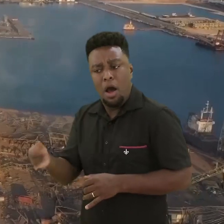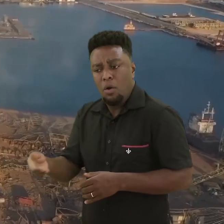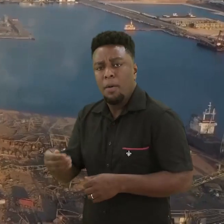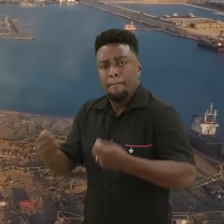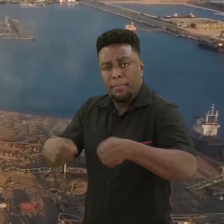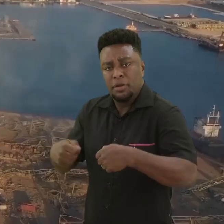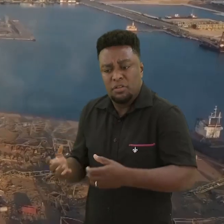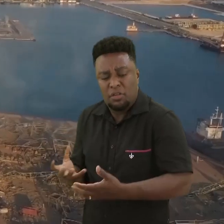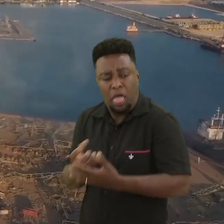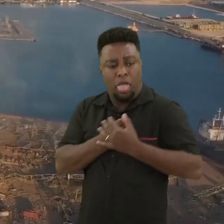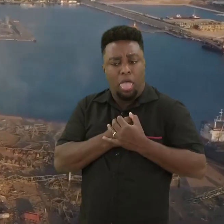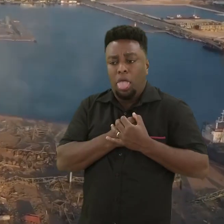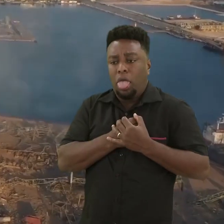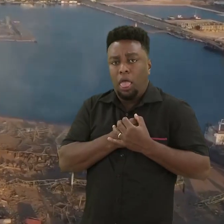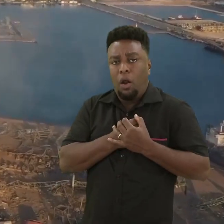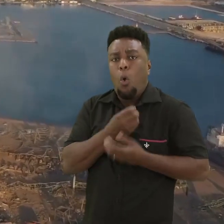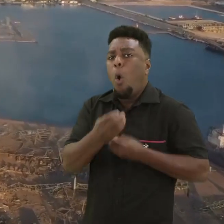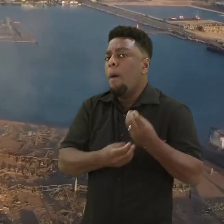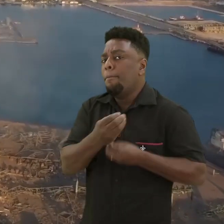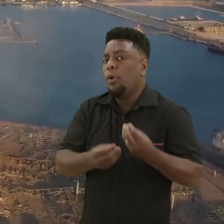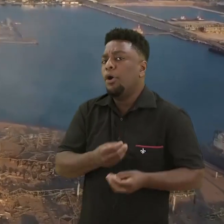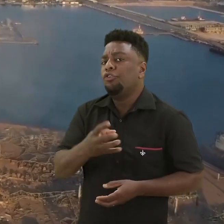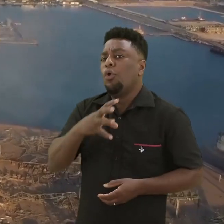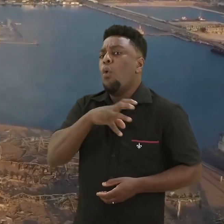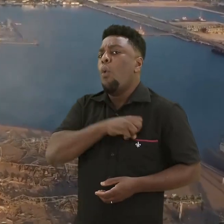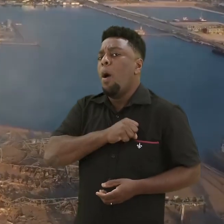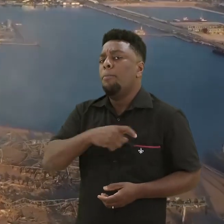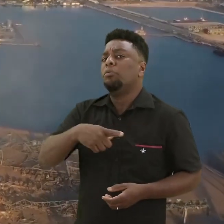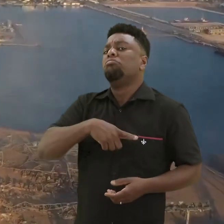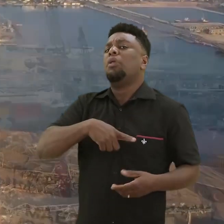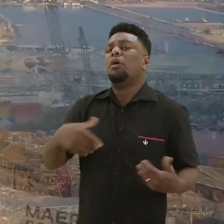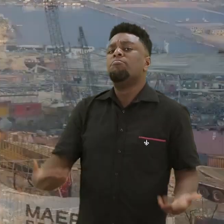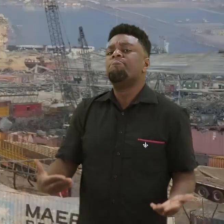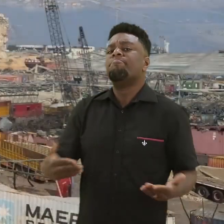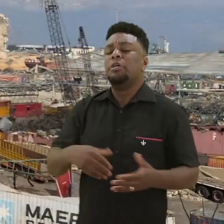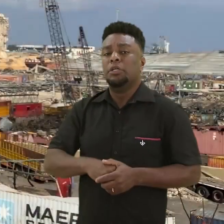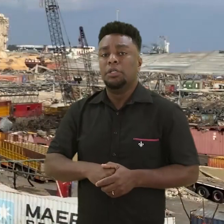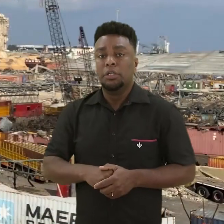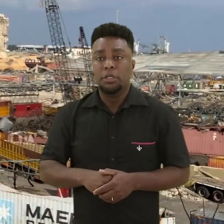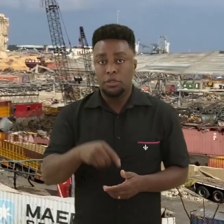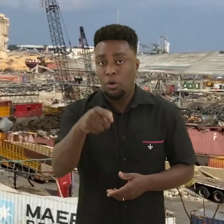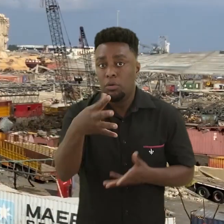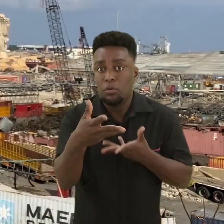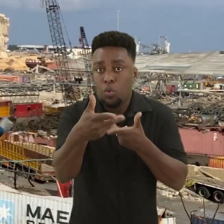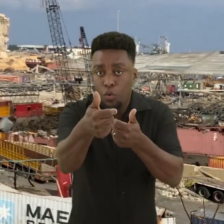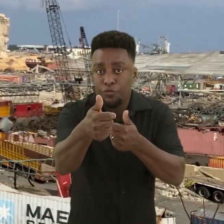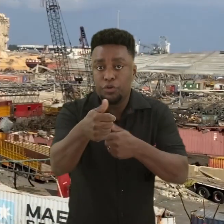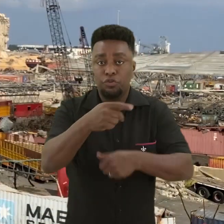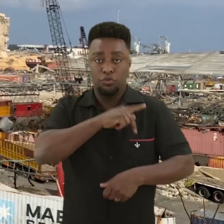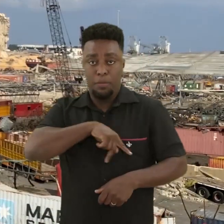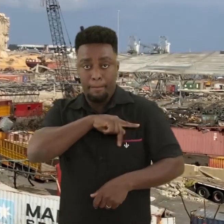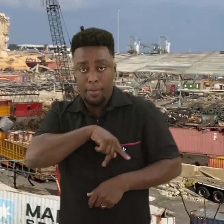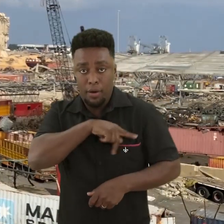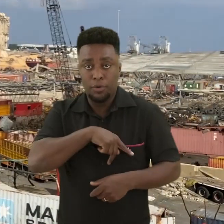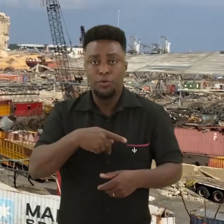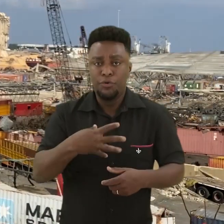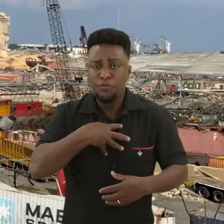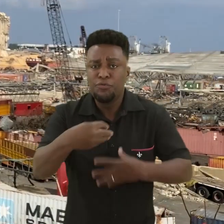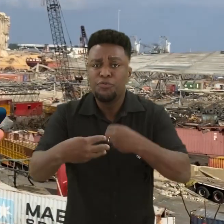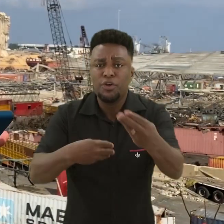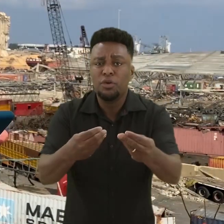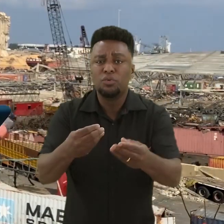e fechar-lhe o coração, como pode permanecer nele o amor de Deus? E olha o convite do apóstolo: